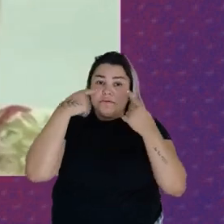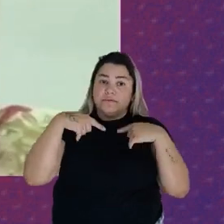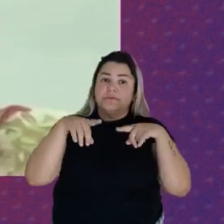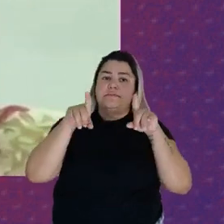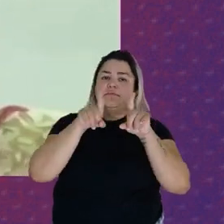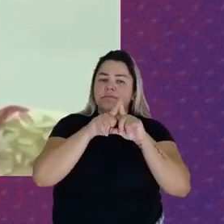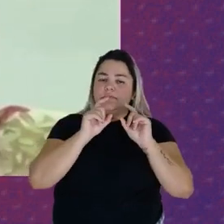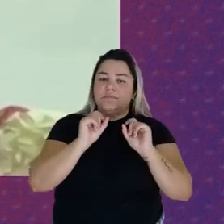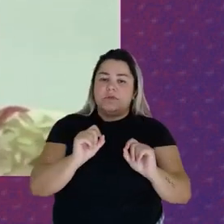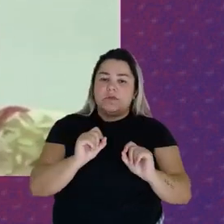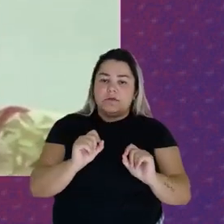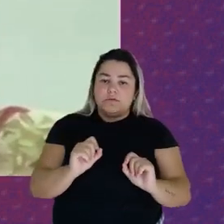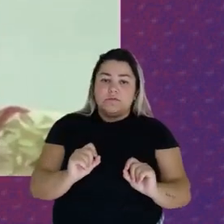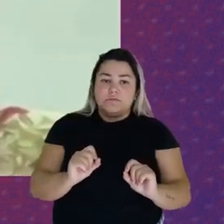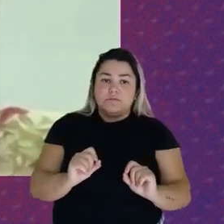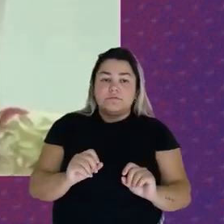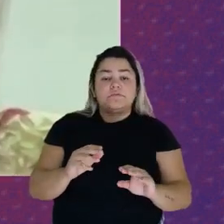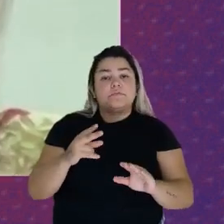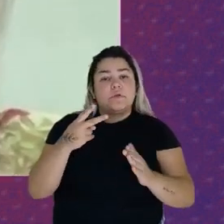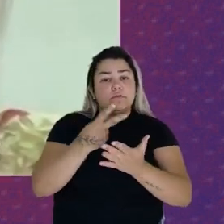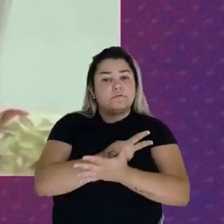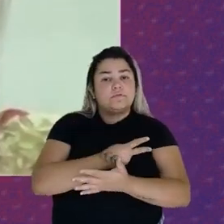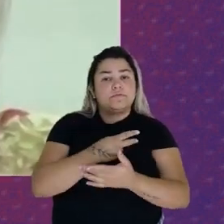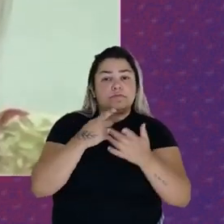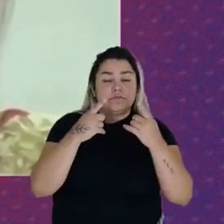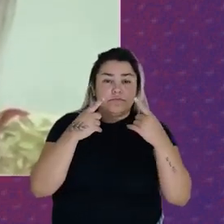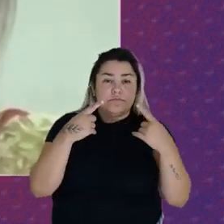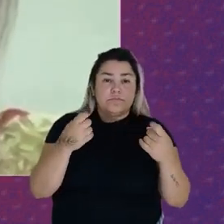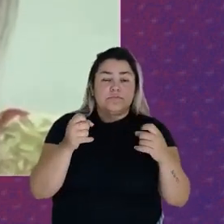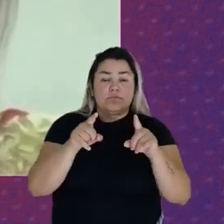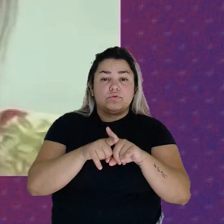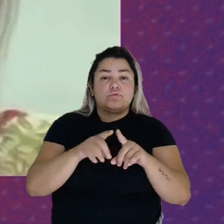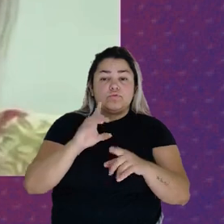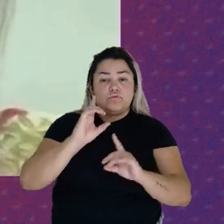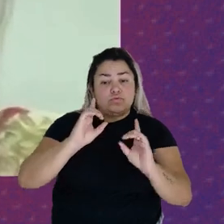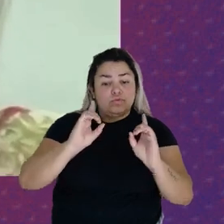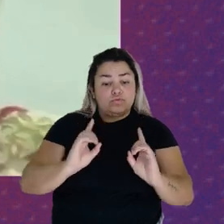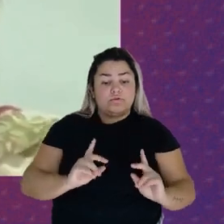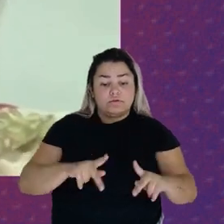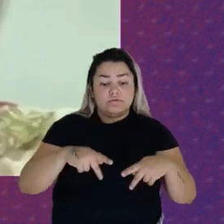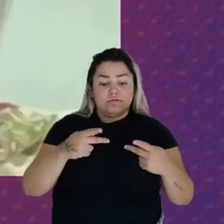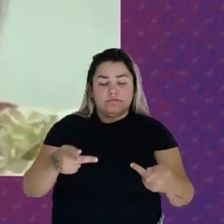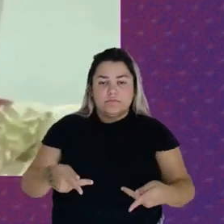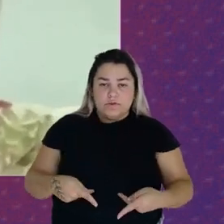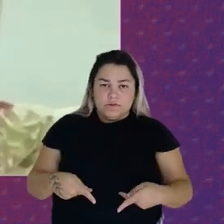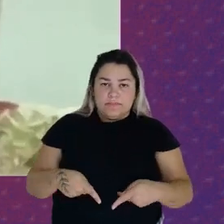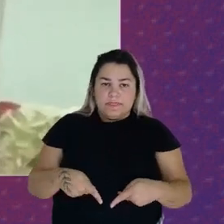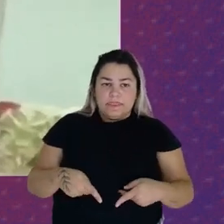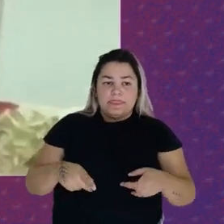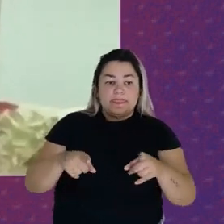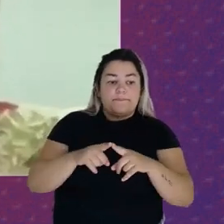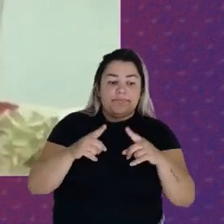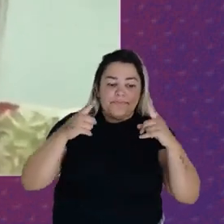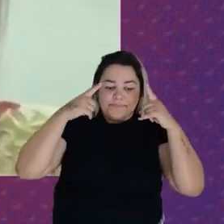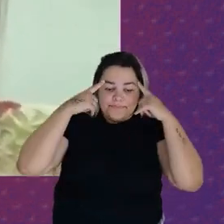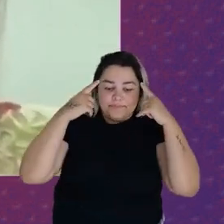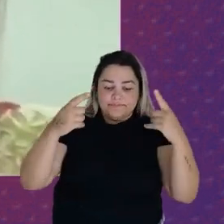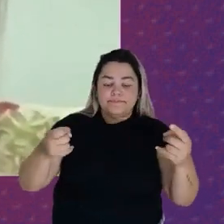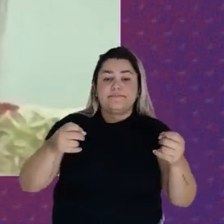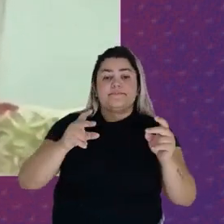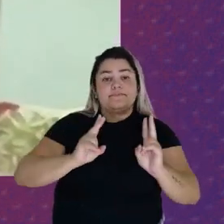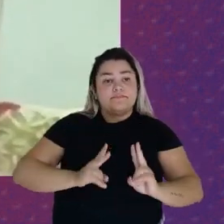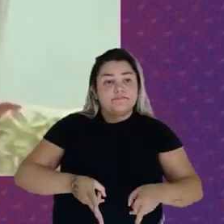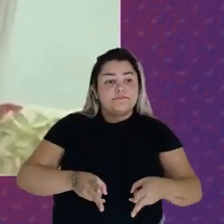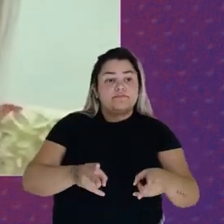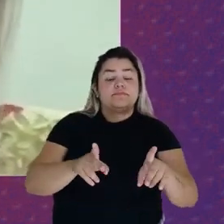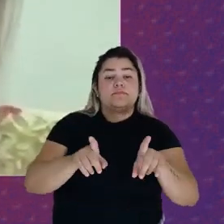é uma das mais frequentes violações dos direitos humanos. A violência contra as mulheres se mantém